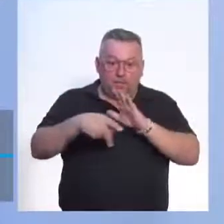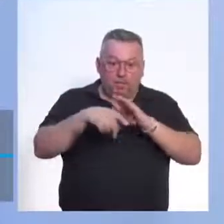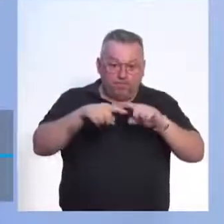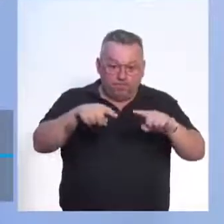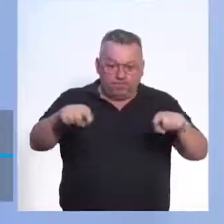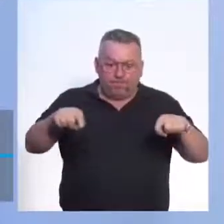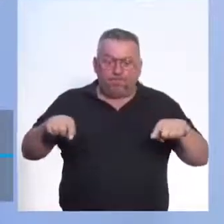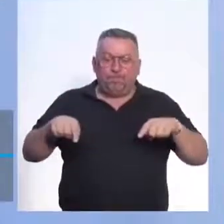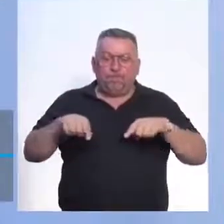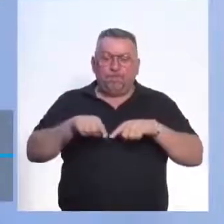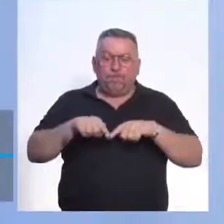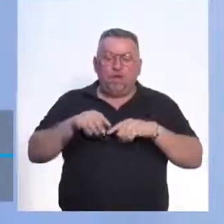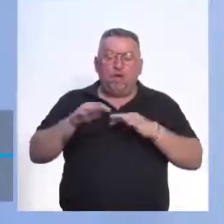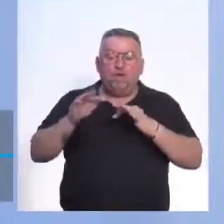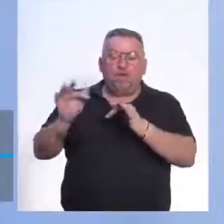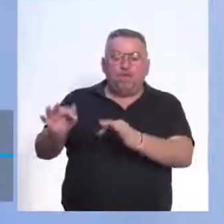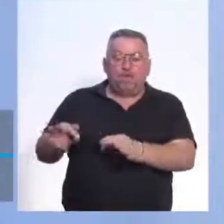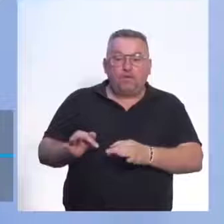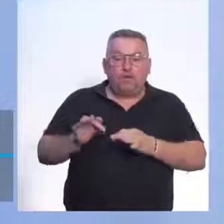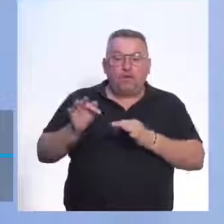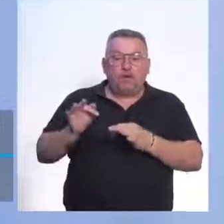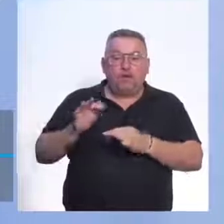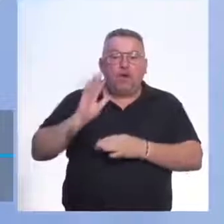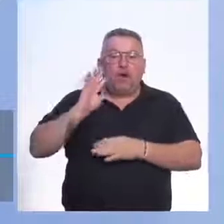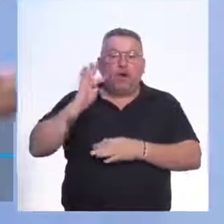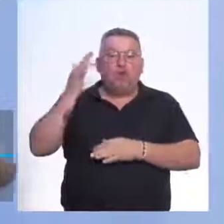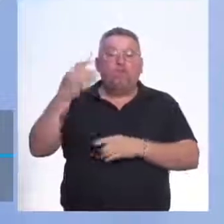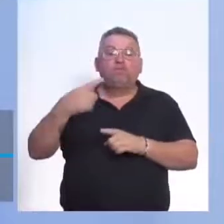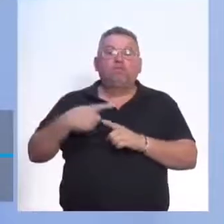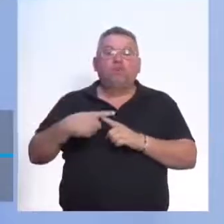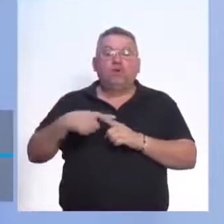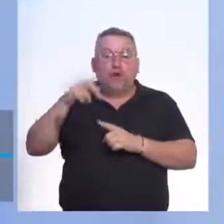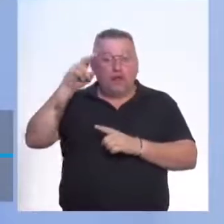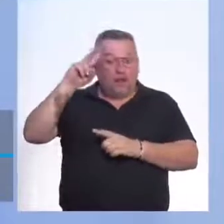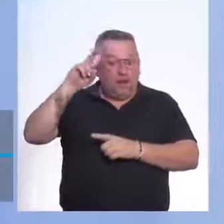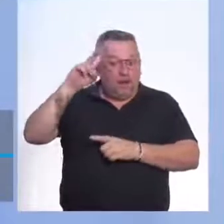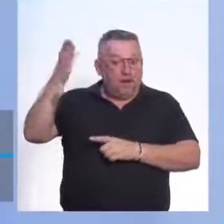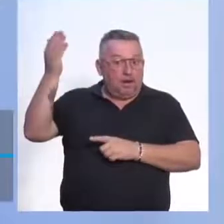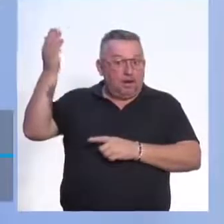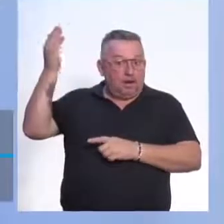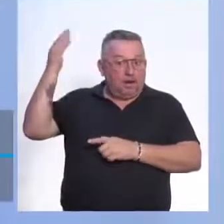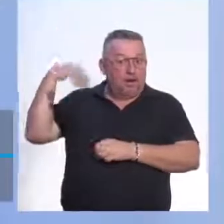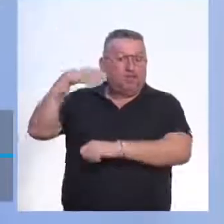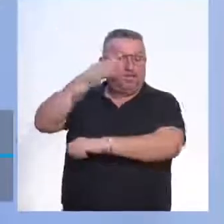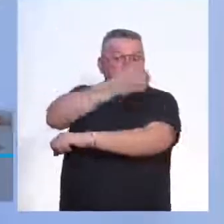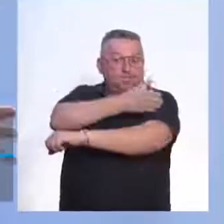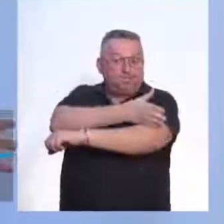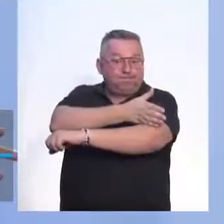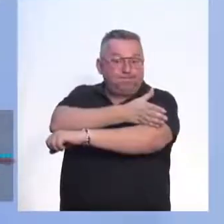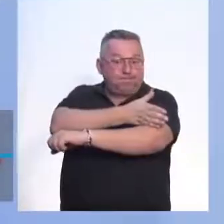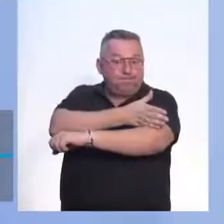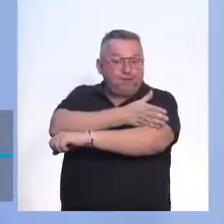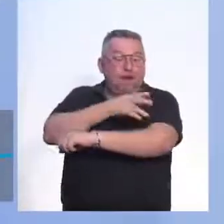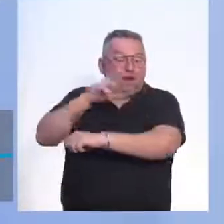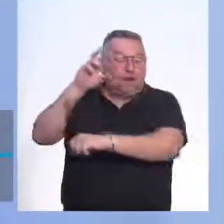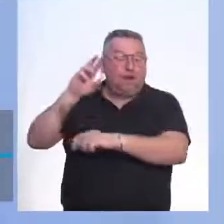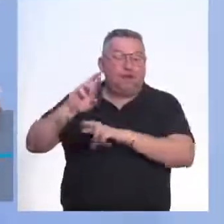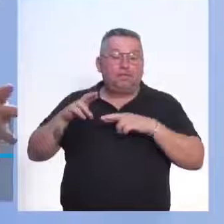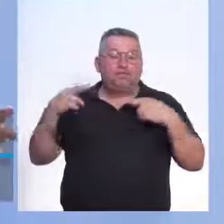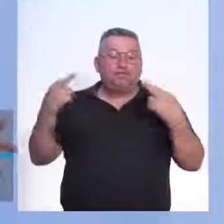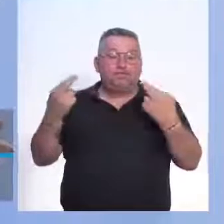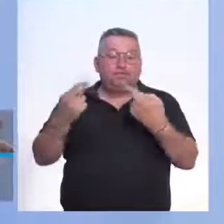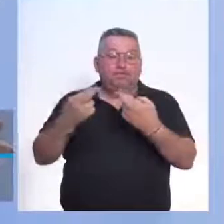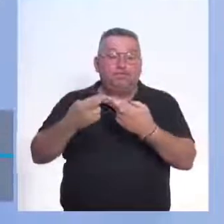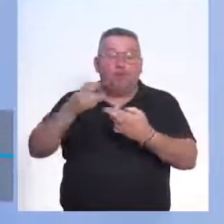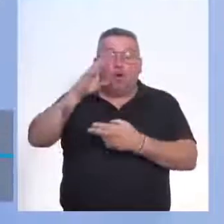terras. O feudalismo ele acontece por quê? Vamos voltar um pouquinho lá na história antiga. Império Romano, está muito